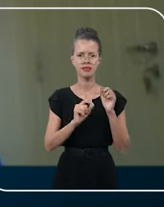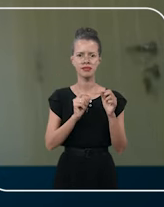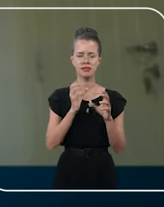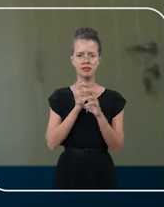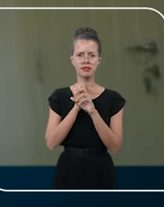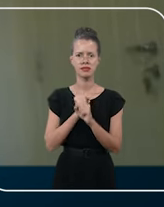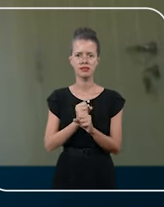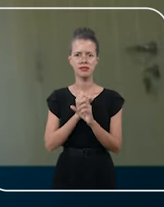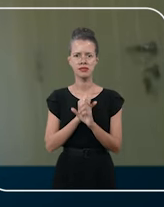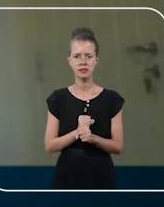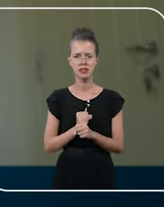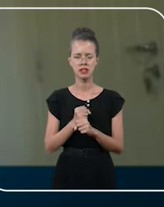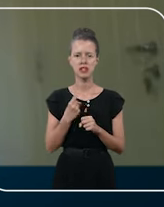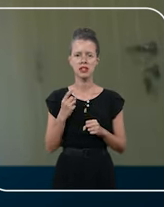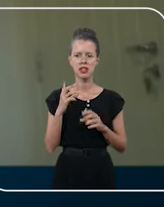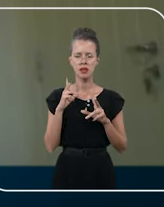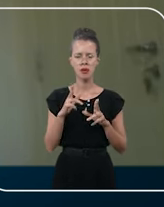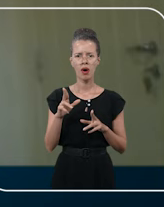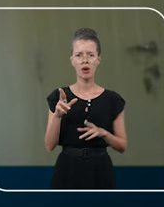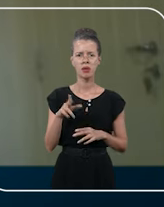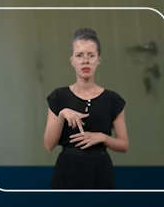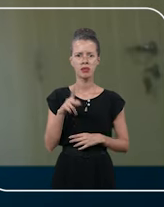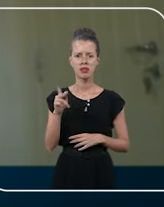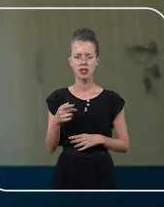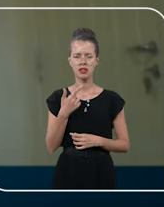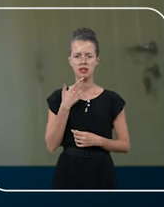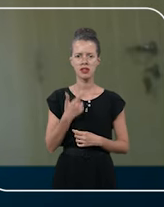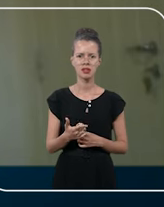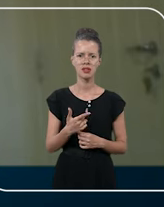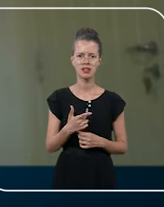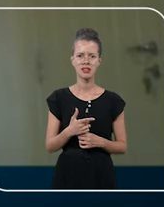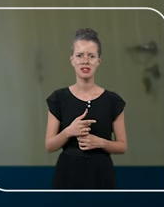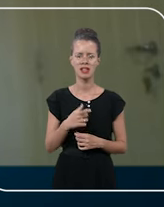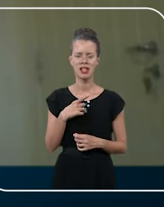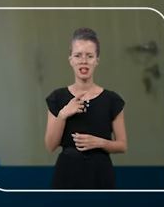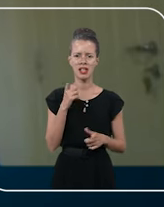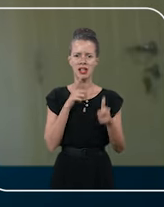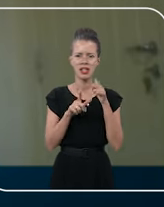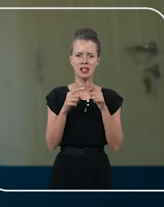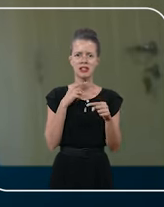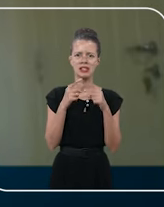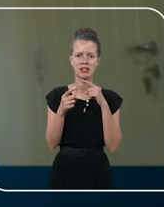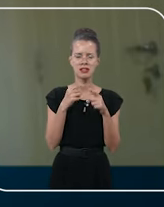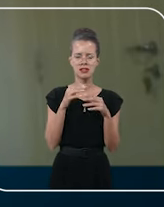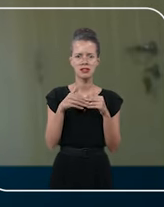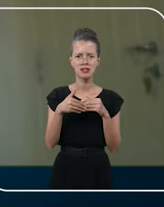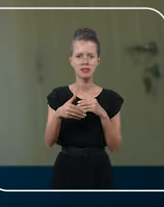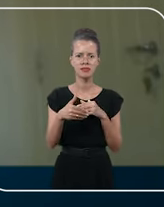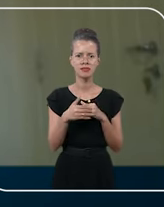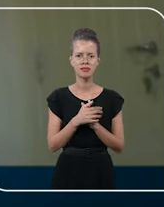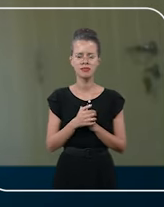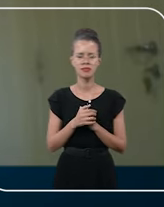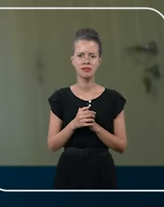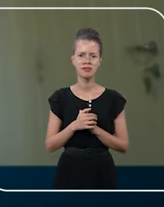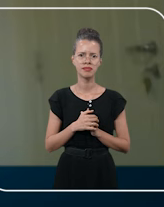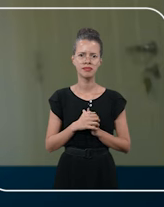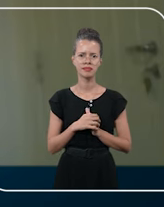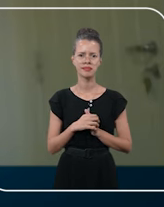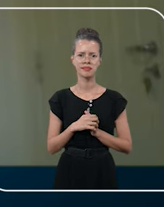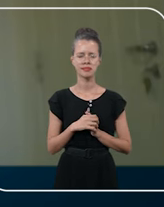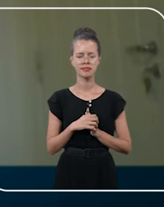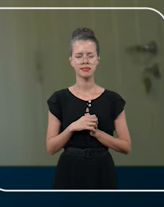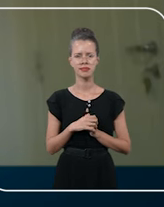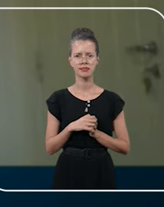que o professor falou, que é o que deixar de ganhar. Então, esse nome seria os lucros cessantes, e isso mais facilmente seria